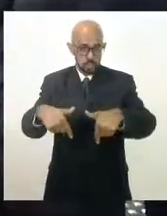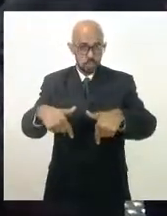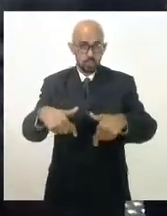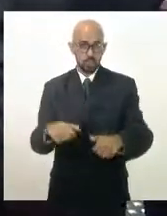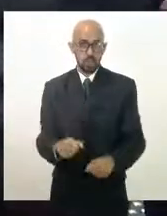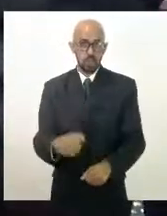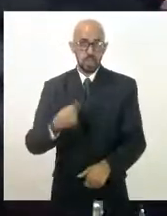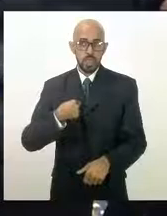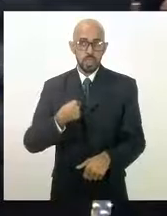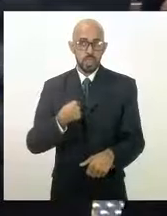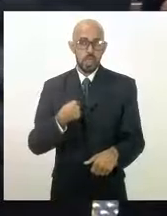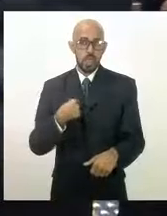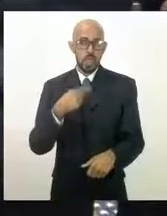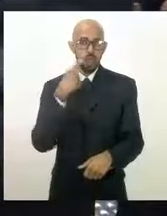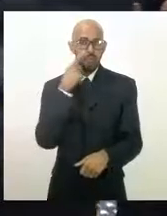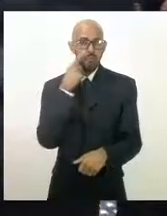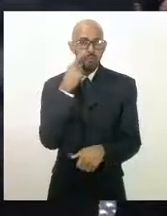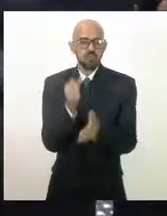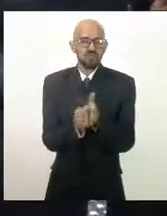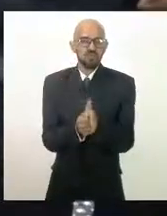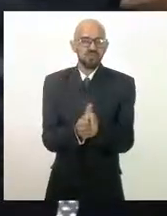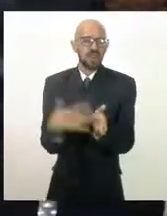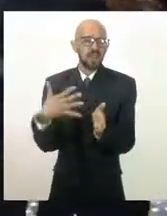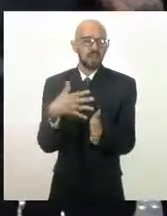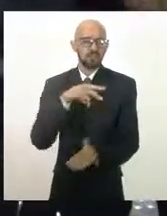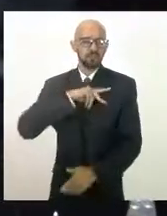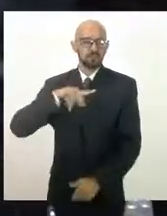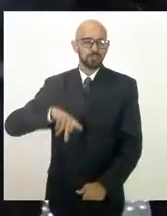Eu vi vários presidentes passarem por esta casa,